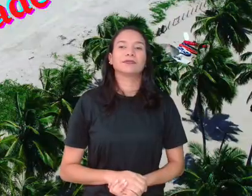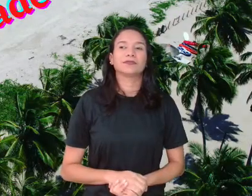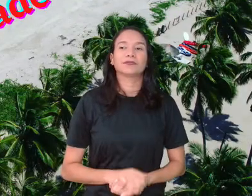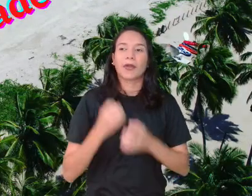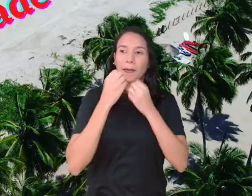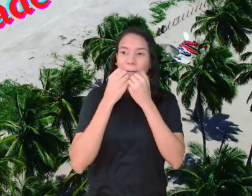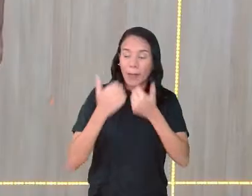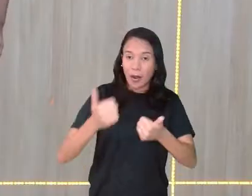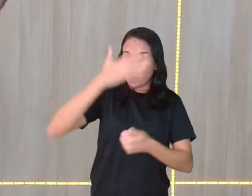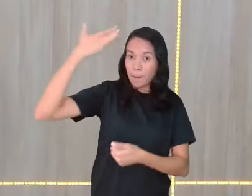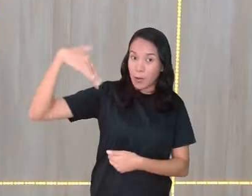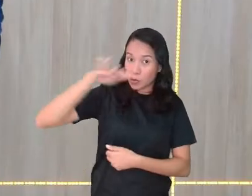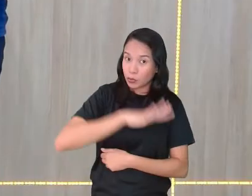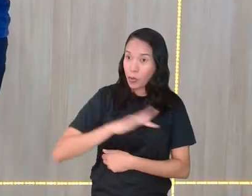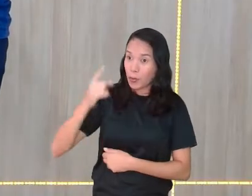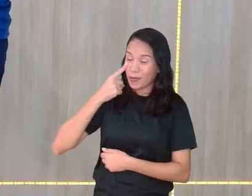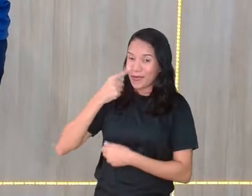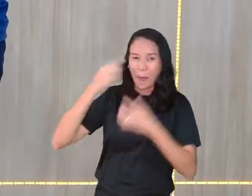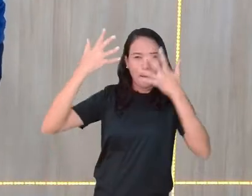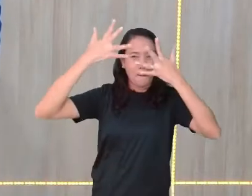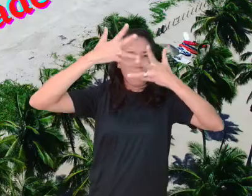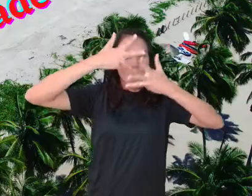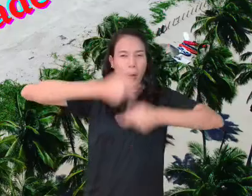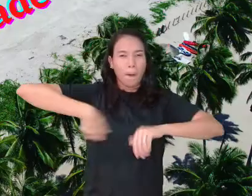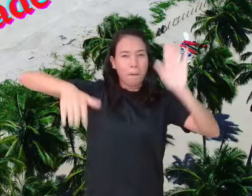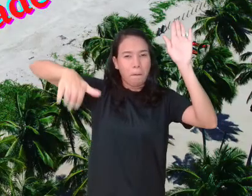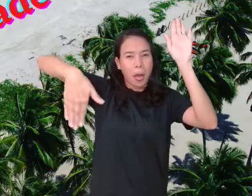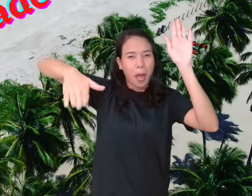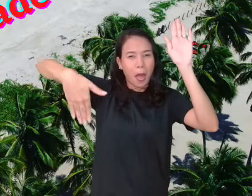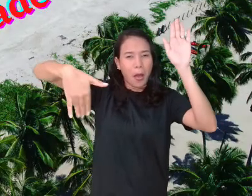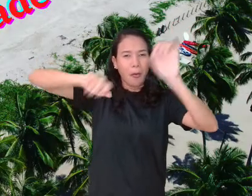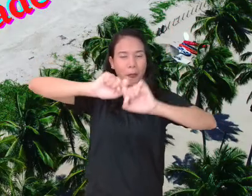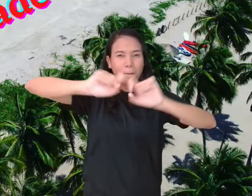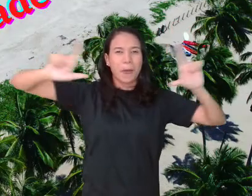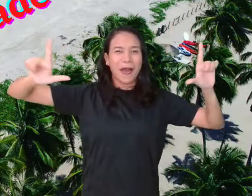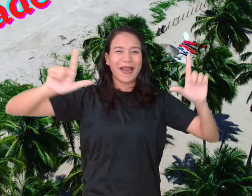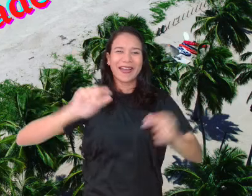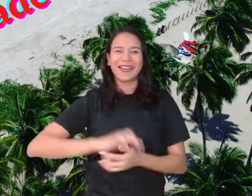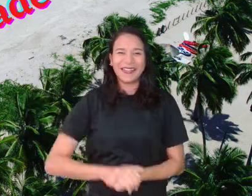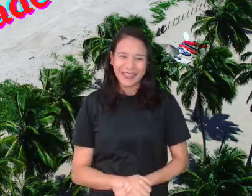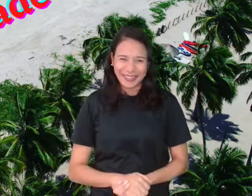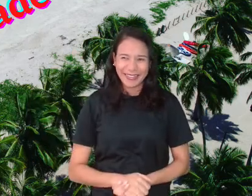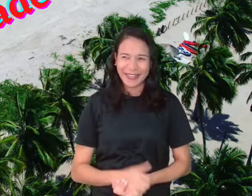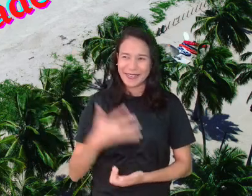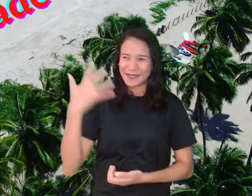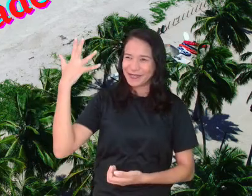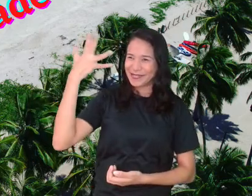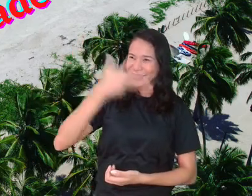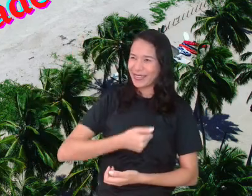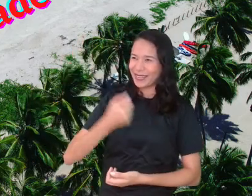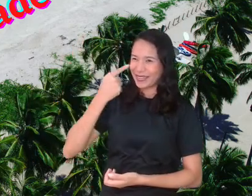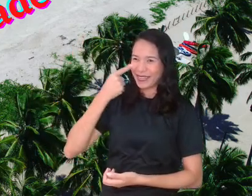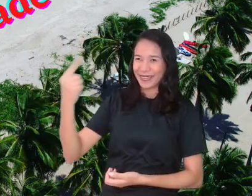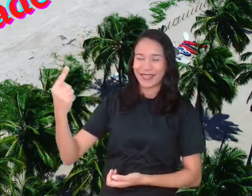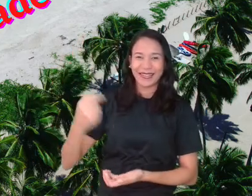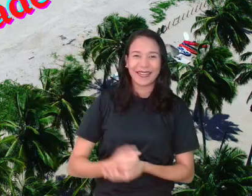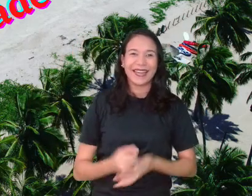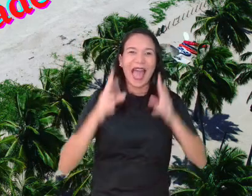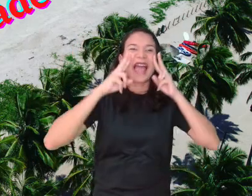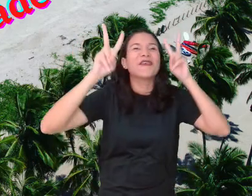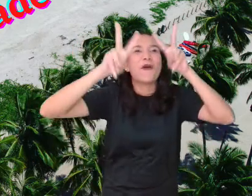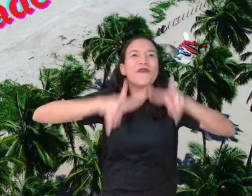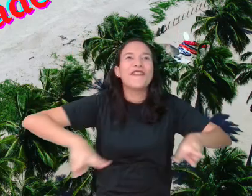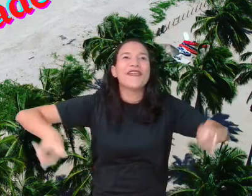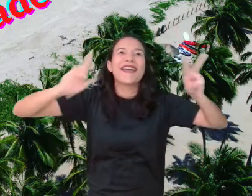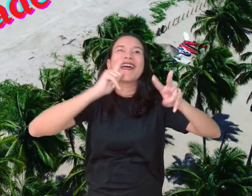cidadão. Beleza, pessoal? Olha que imagem linda, hein, Billy Paul? Joga na tela assim, Eita, que litoral maravilhoso, assim, hein? Como ver o mar,